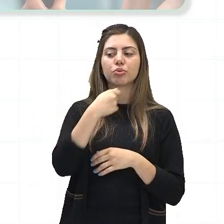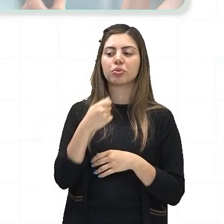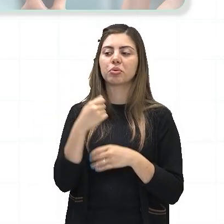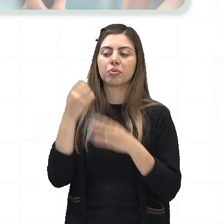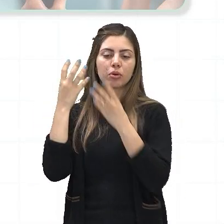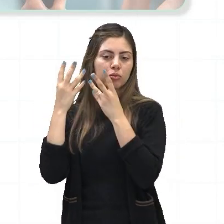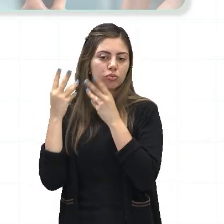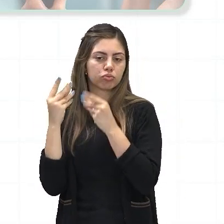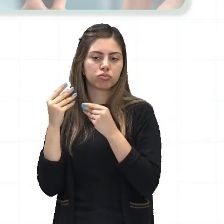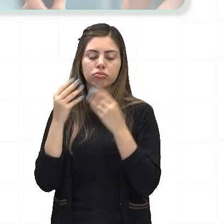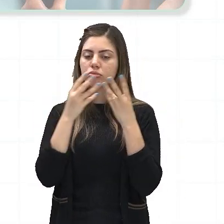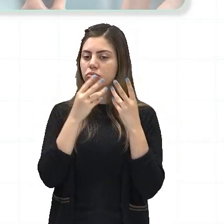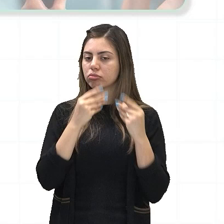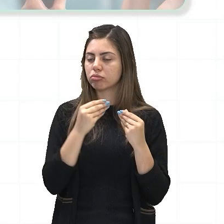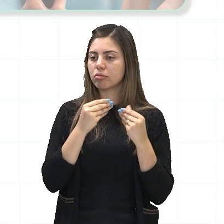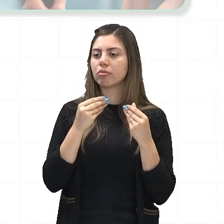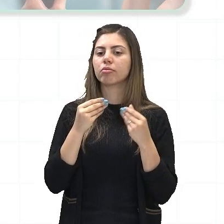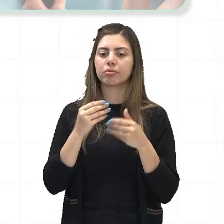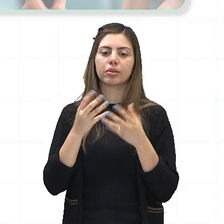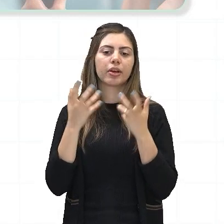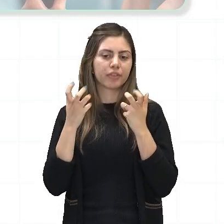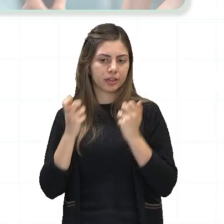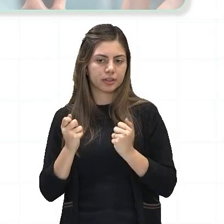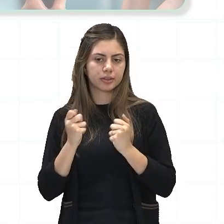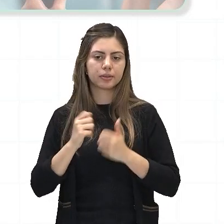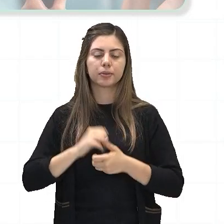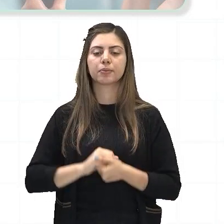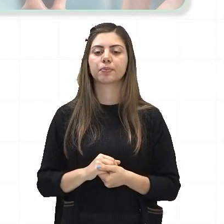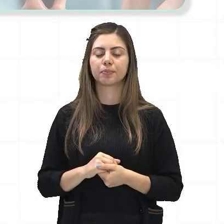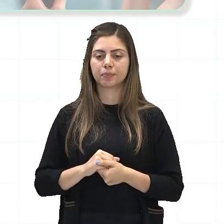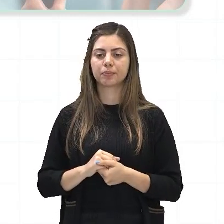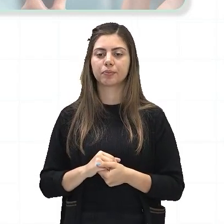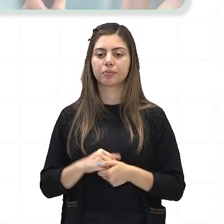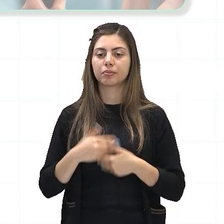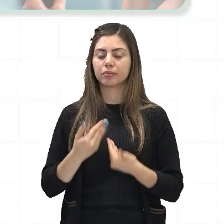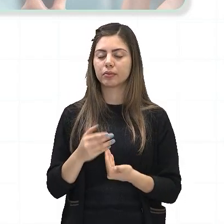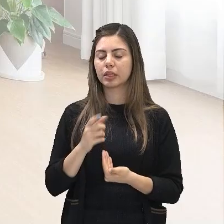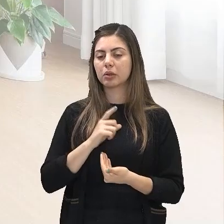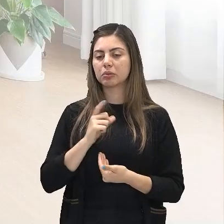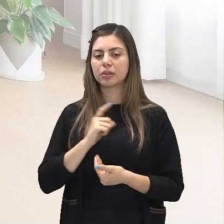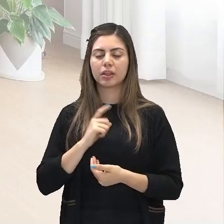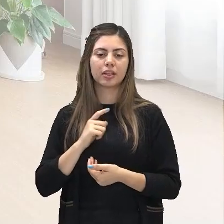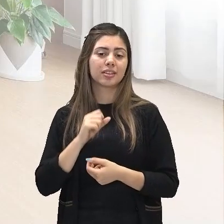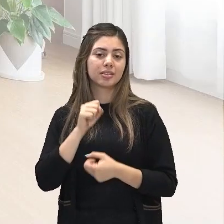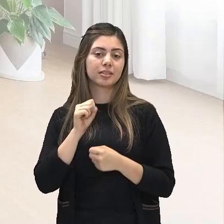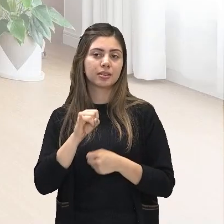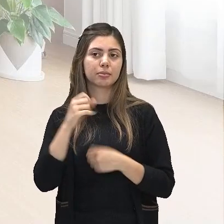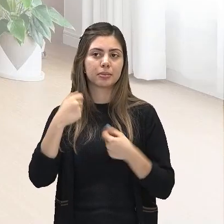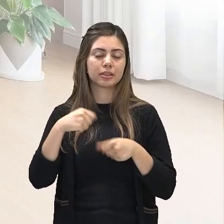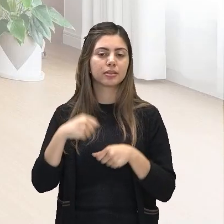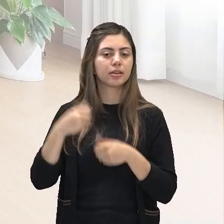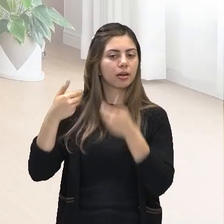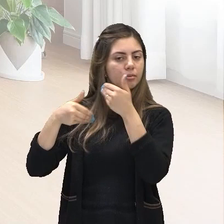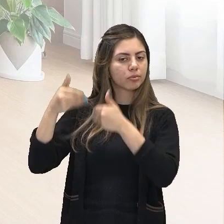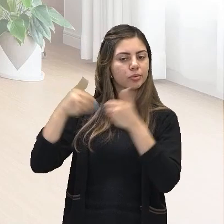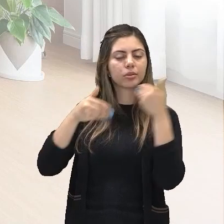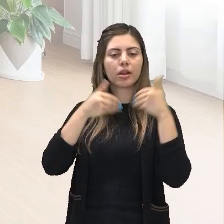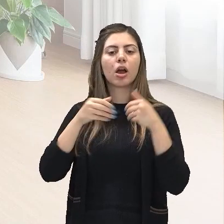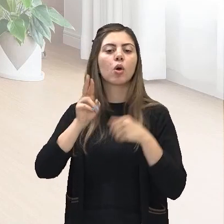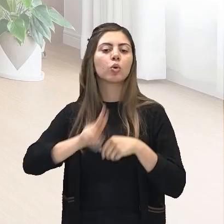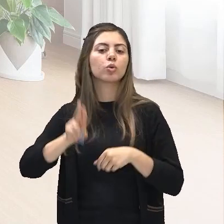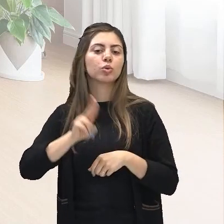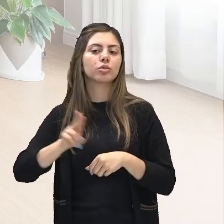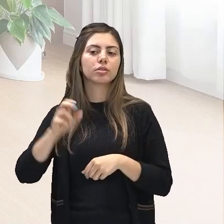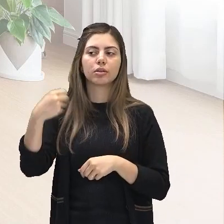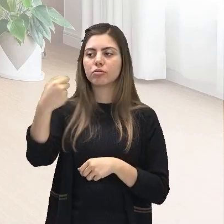até mesmo não ficar com o cabelo molhado, seca ali esse cabelo, faz ali uma escova se precisar, né? Utilizando o calor que